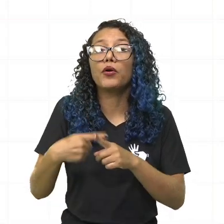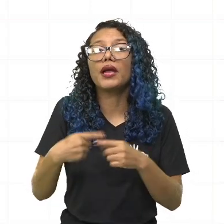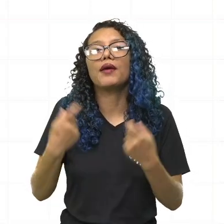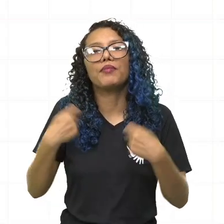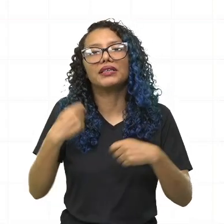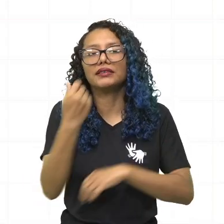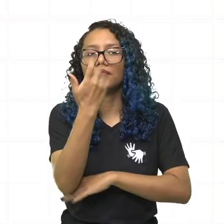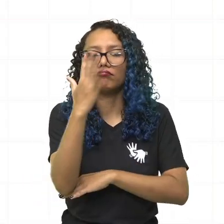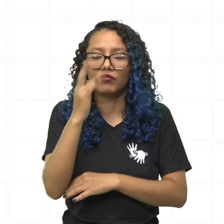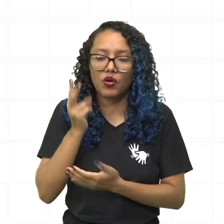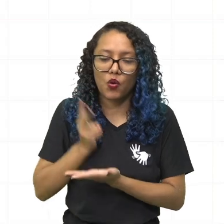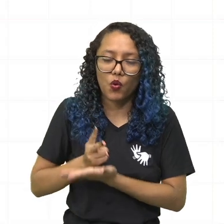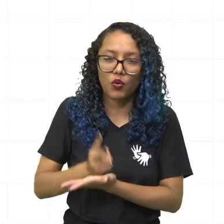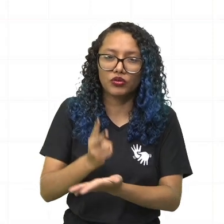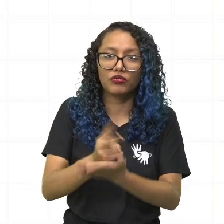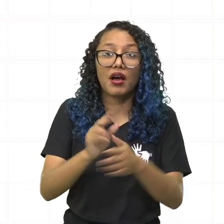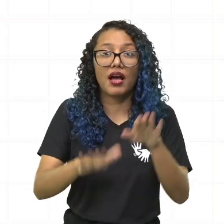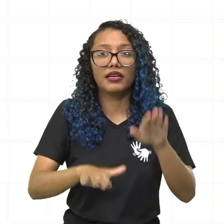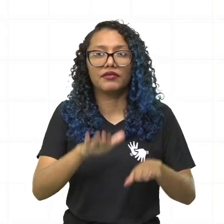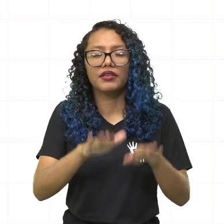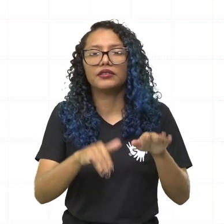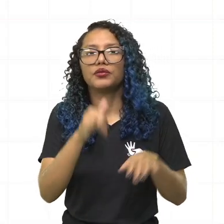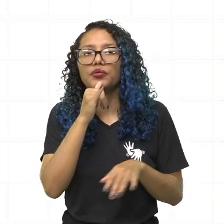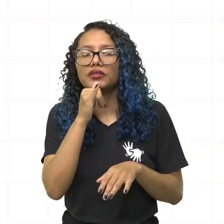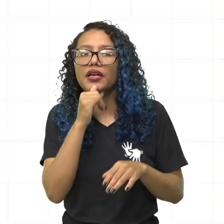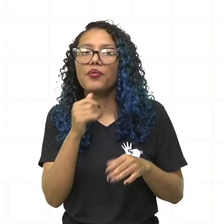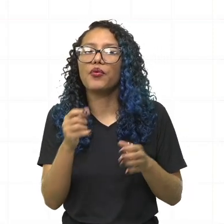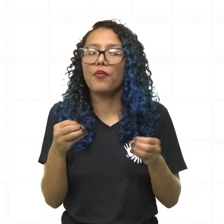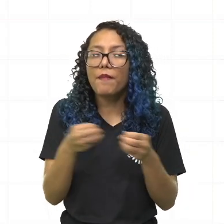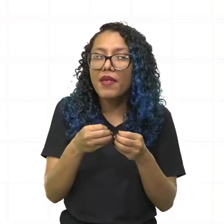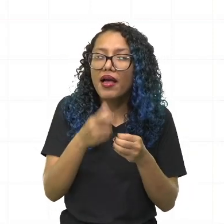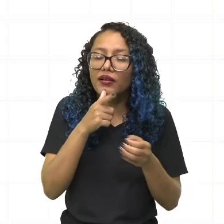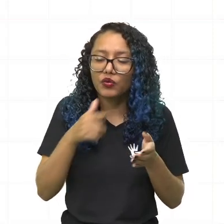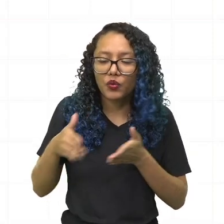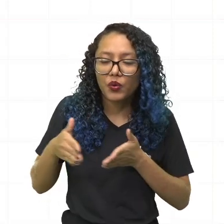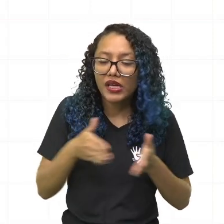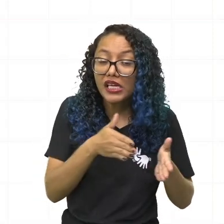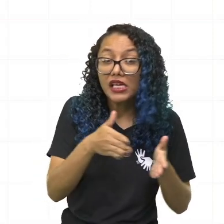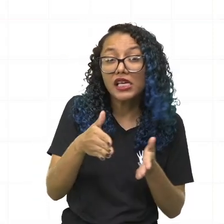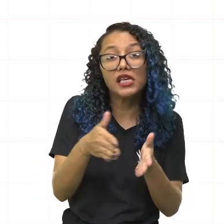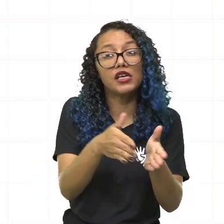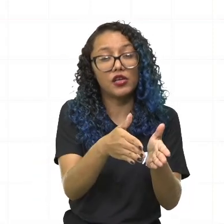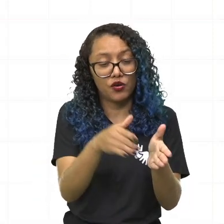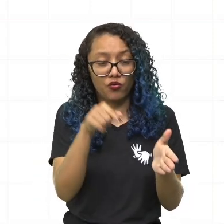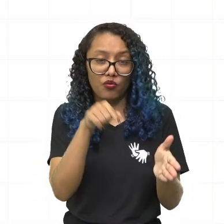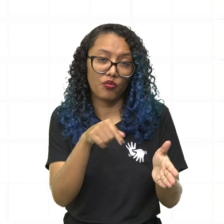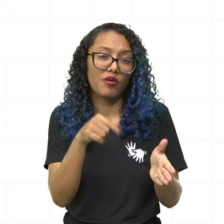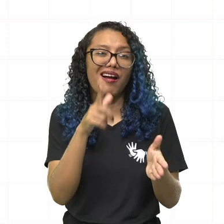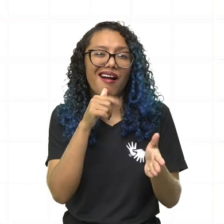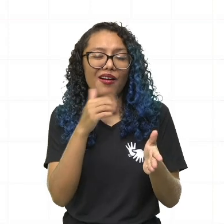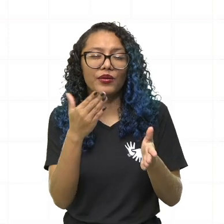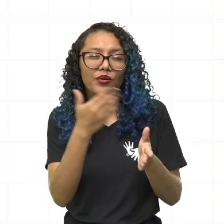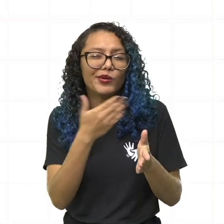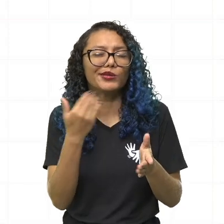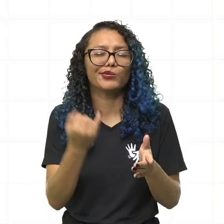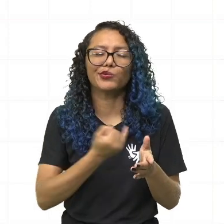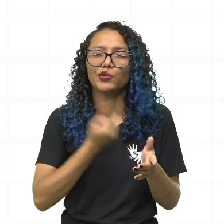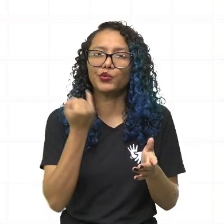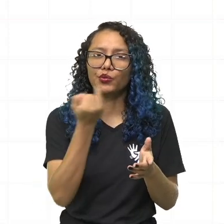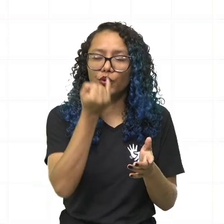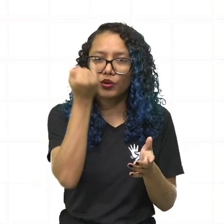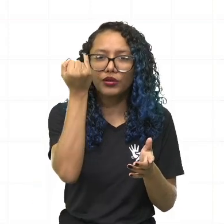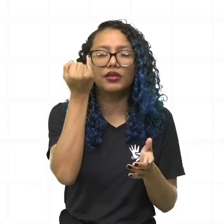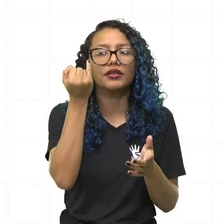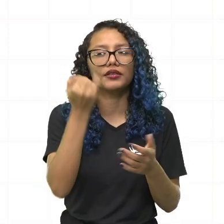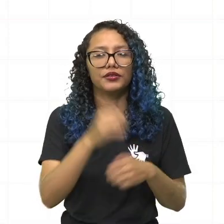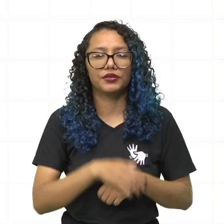existindo, né? Às vezes é uma área perto de rio, de água doce, que é importante, né? Então isso ali acaba sendo definido como